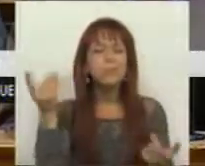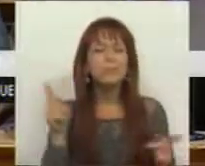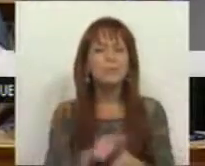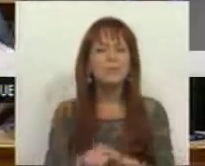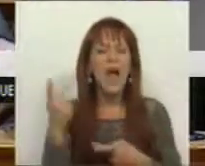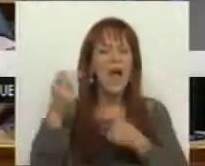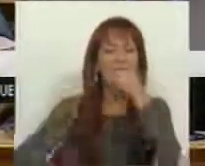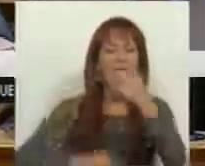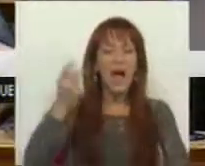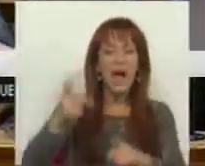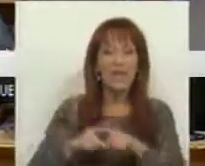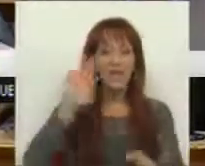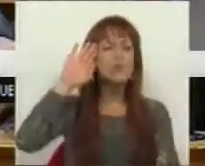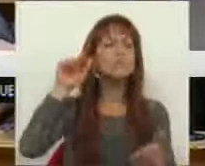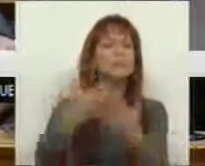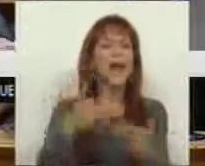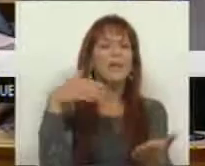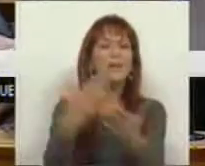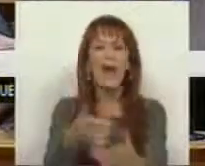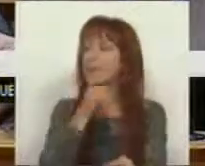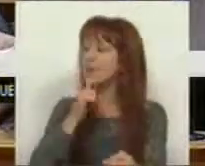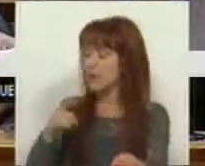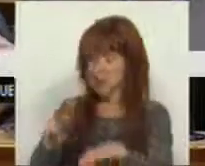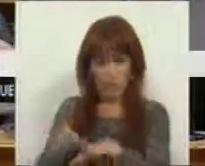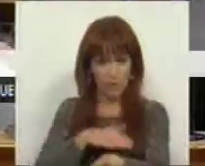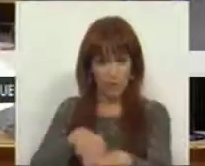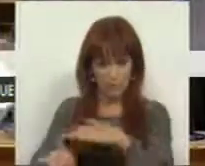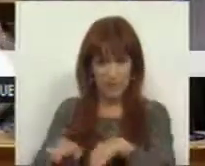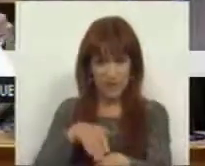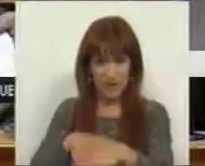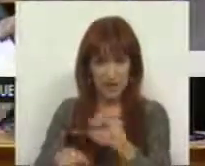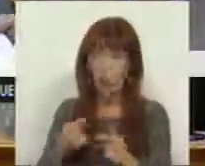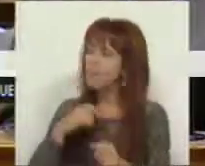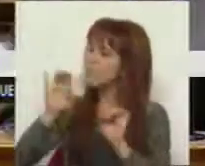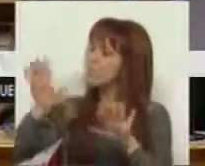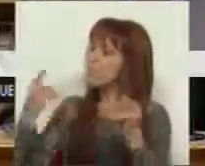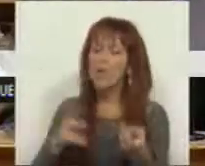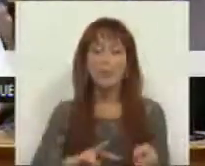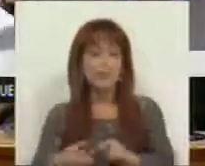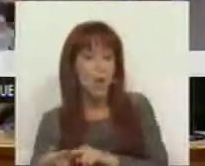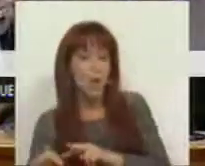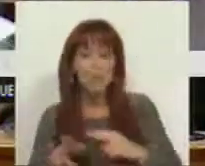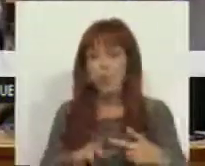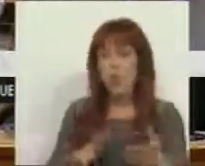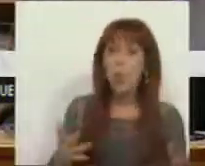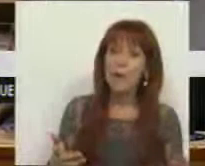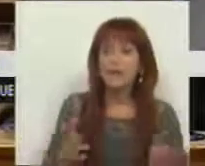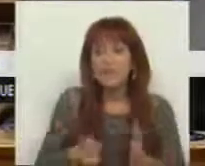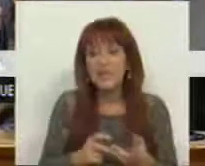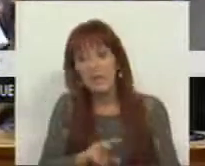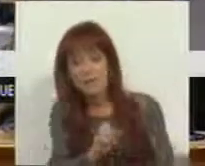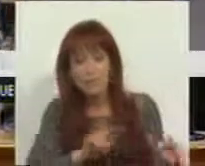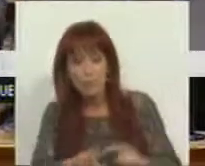a avaliação dos efeitos das medidas tomadas, para que seja possível corrigir quando tal for